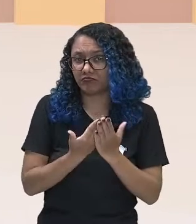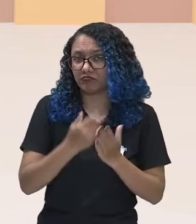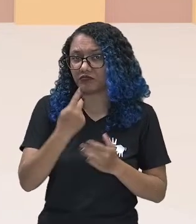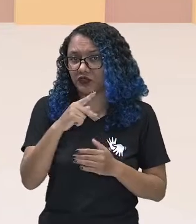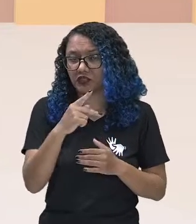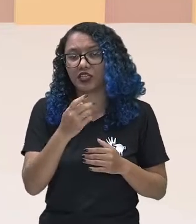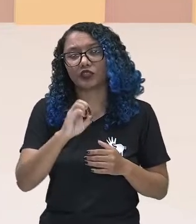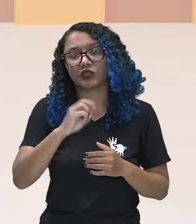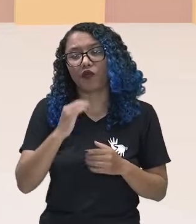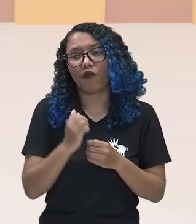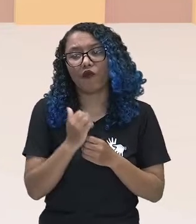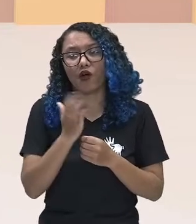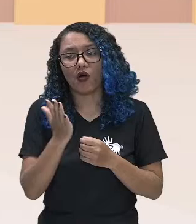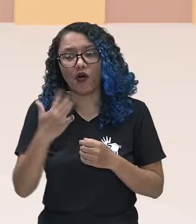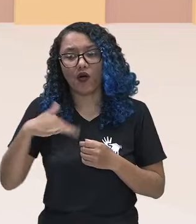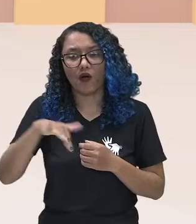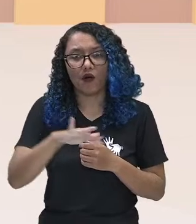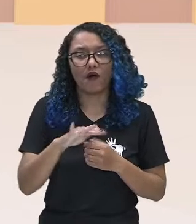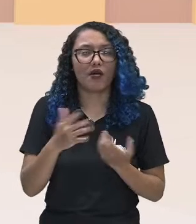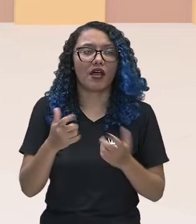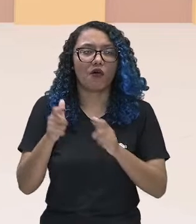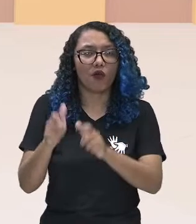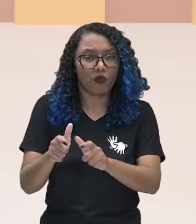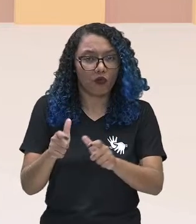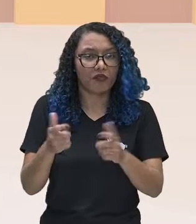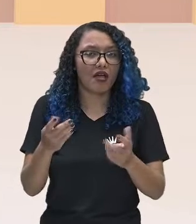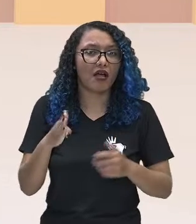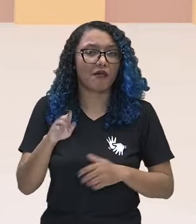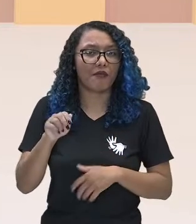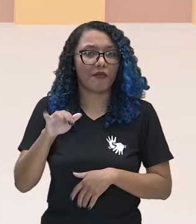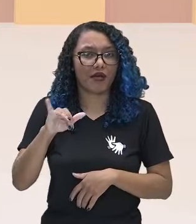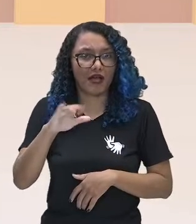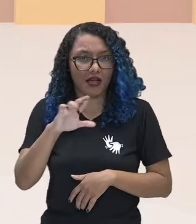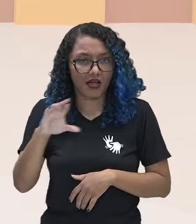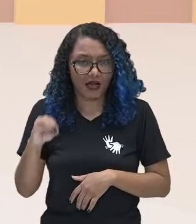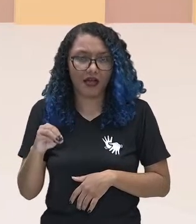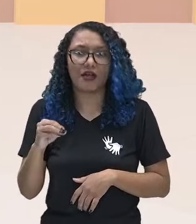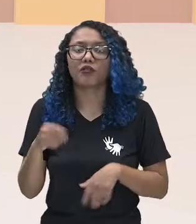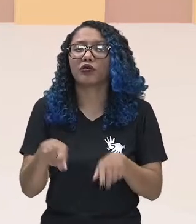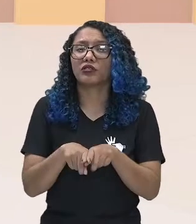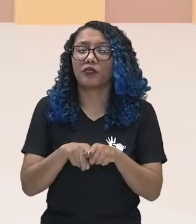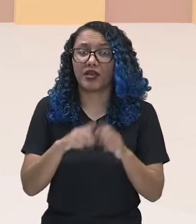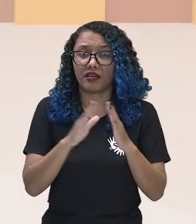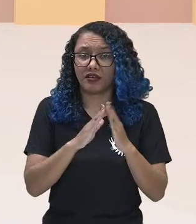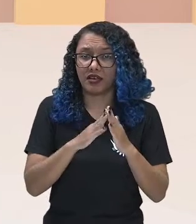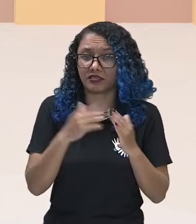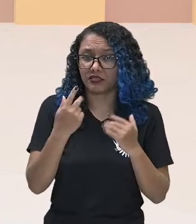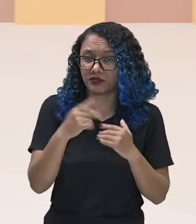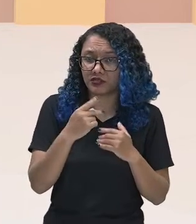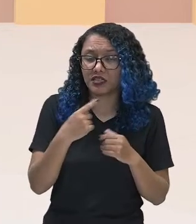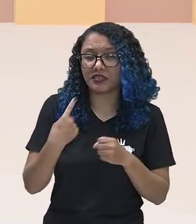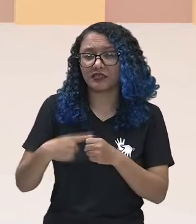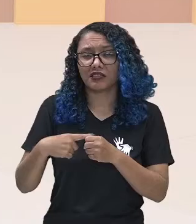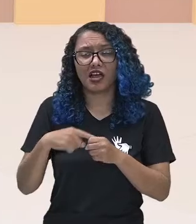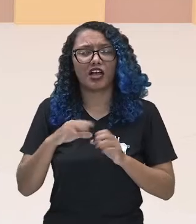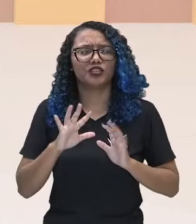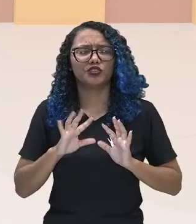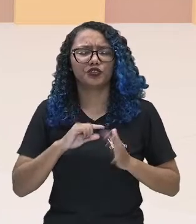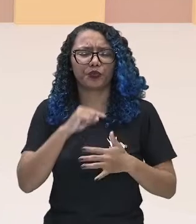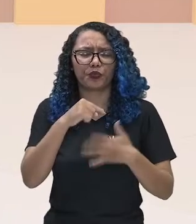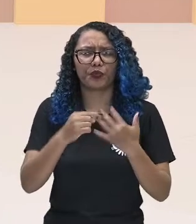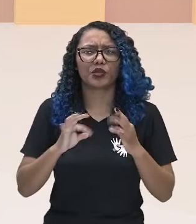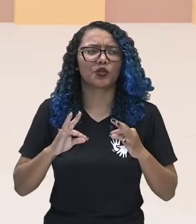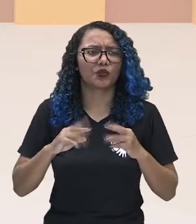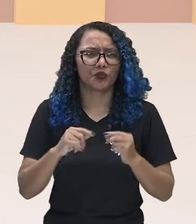da escola, no bairro, né, onde você mora, na sua própria casa, na sua cidade, de uma forma geral. Então vamos